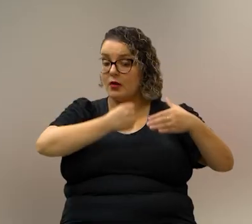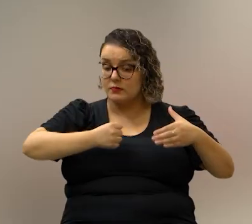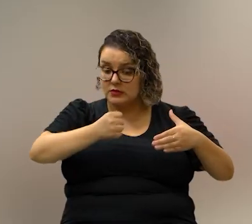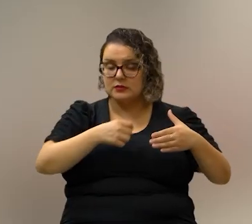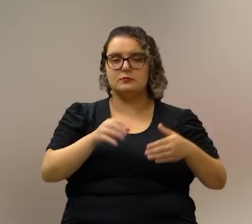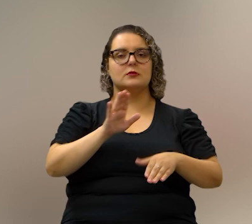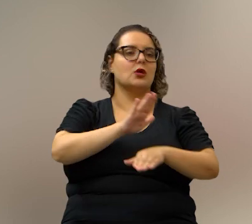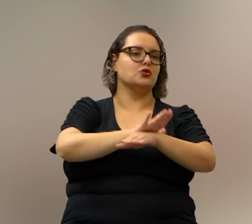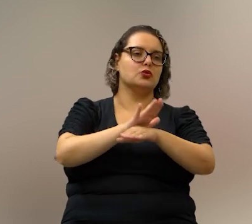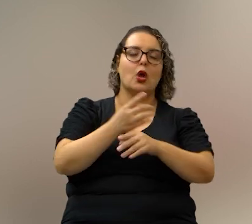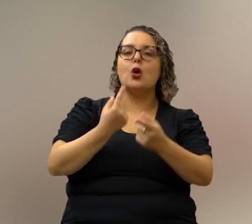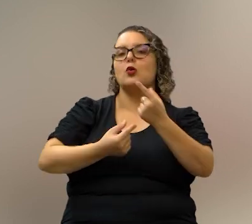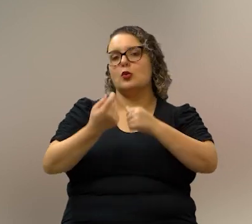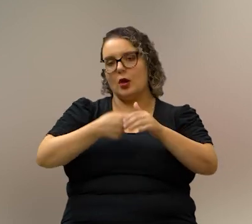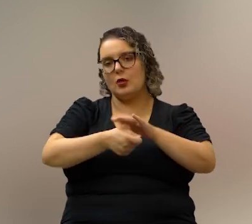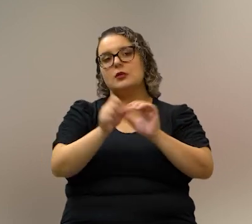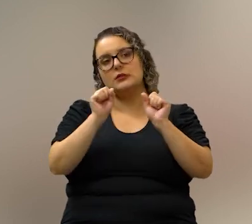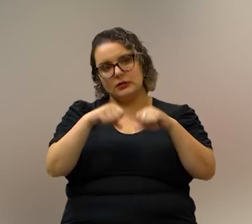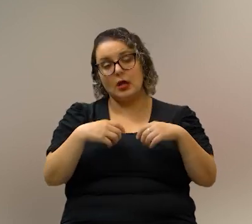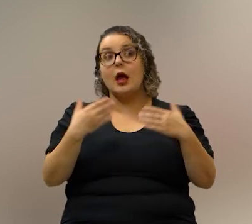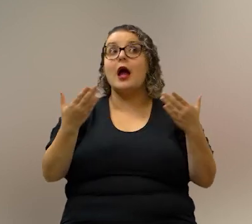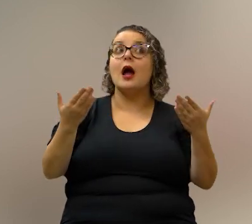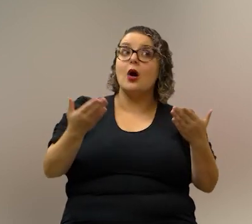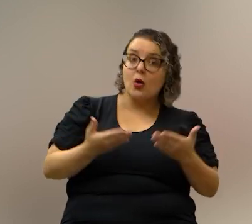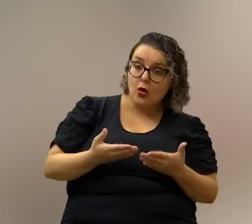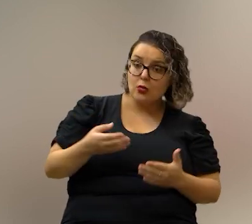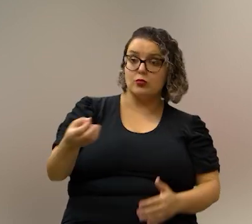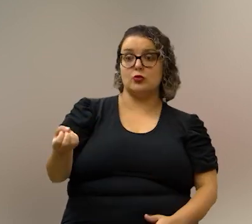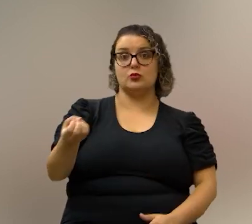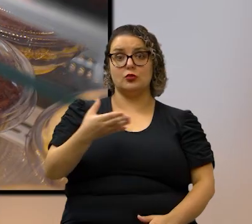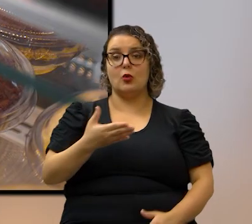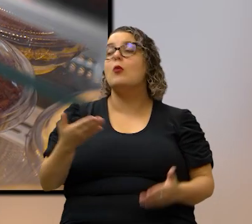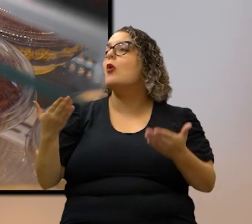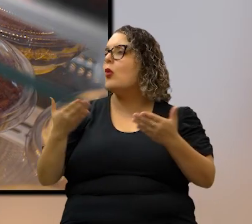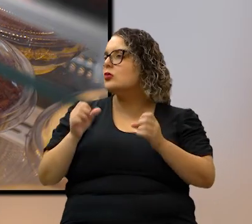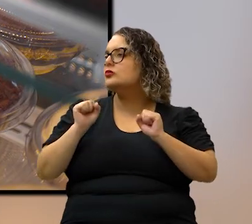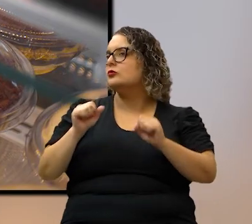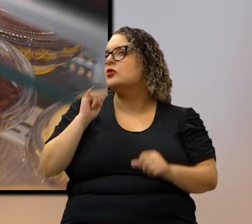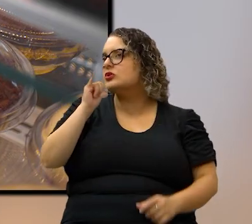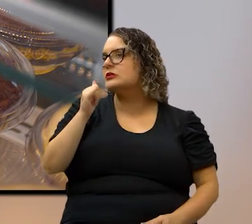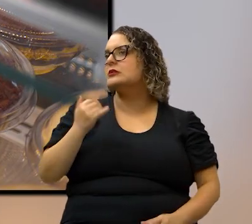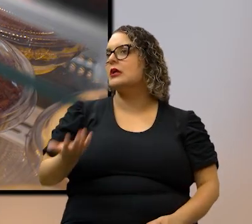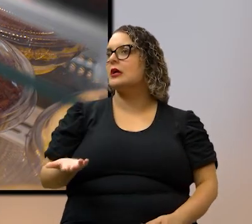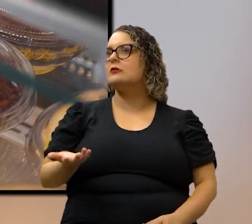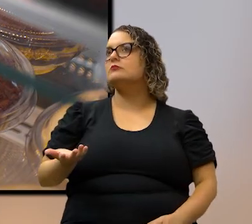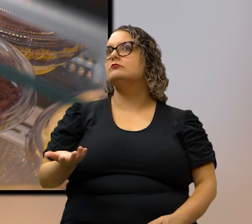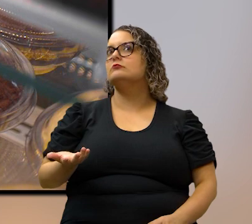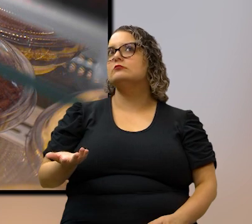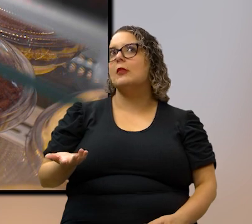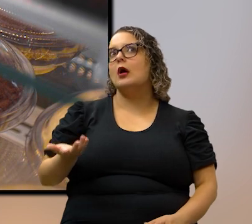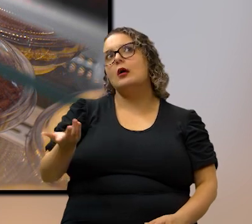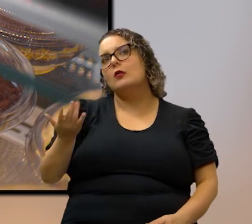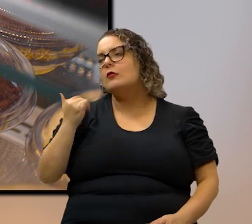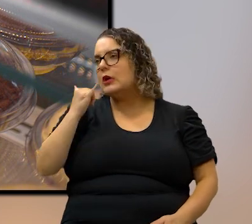que me ajudaram. Então tem todo um investimento mesmo. Agora, para um novo negócio... Hoje a gente pode já dizer que, você